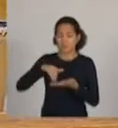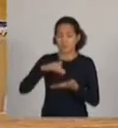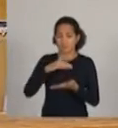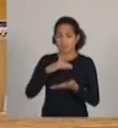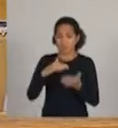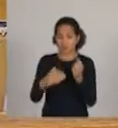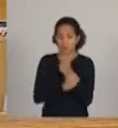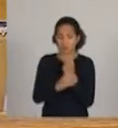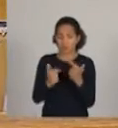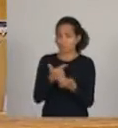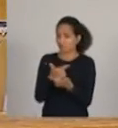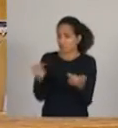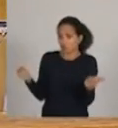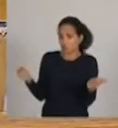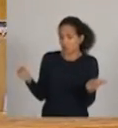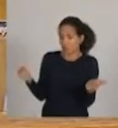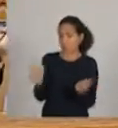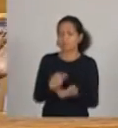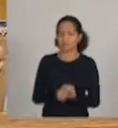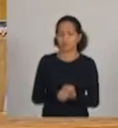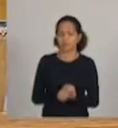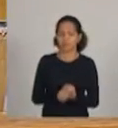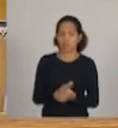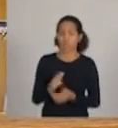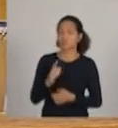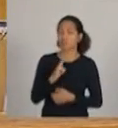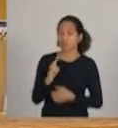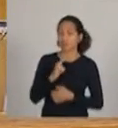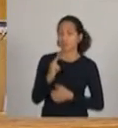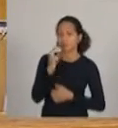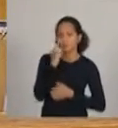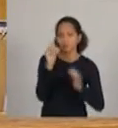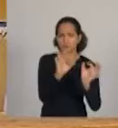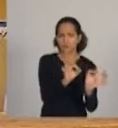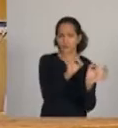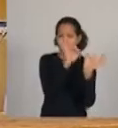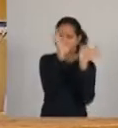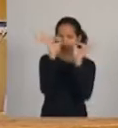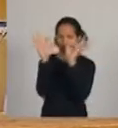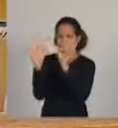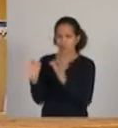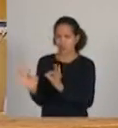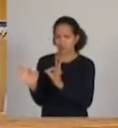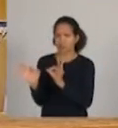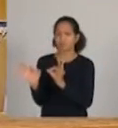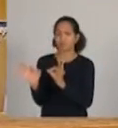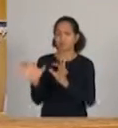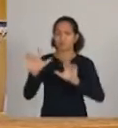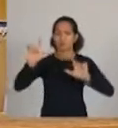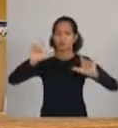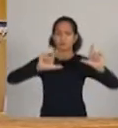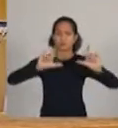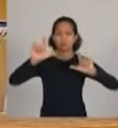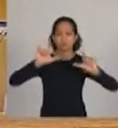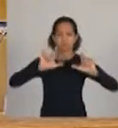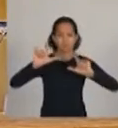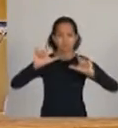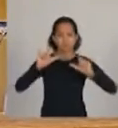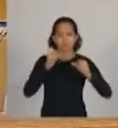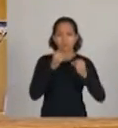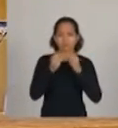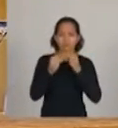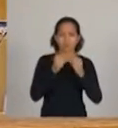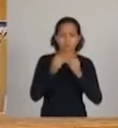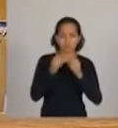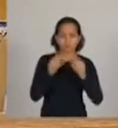segurança. O que nós temos assistido nos nossos telejornais e